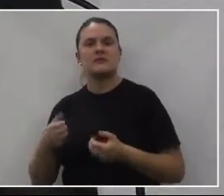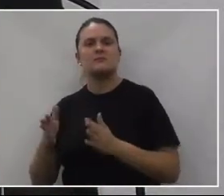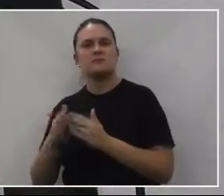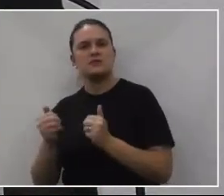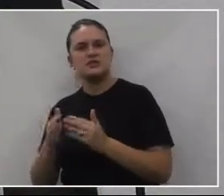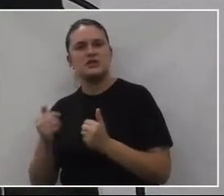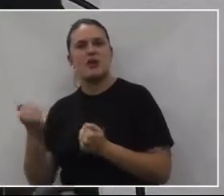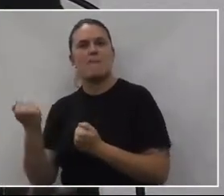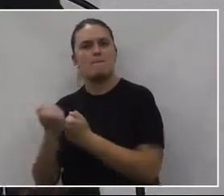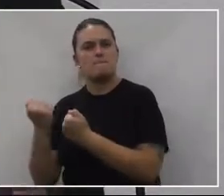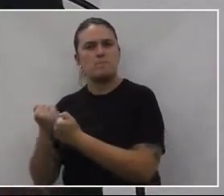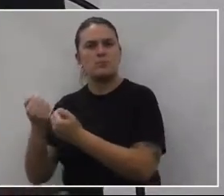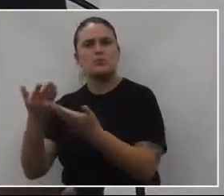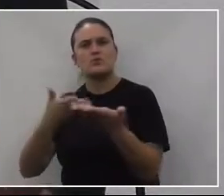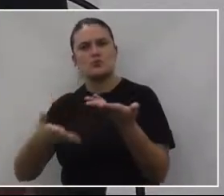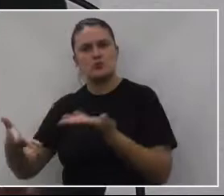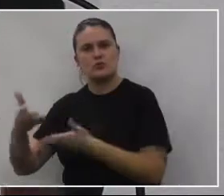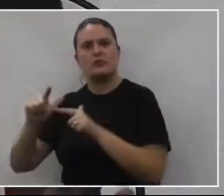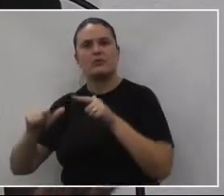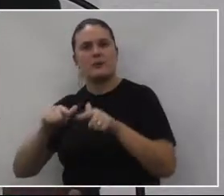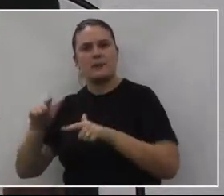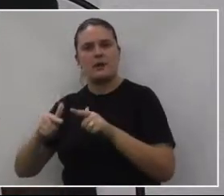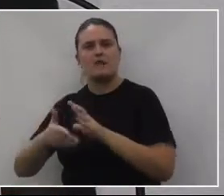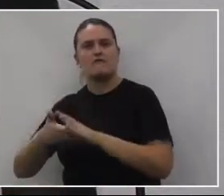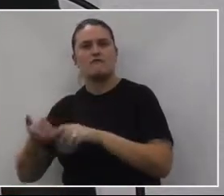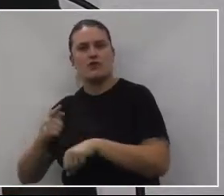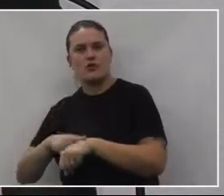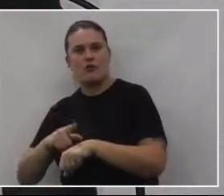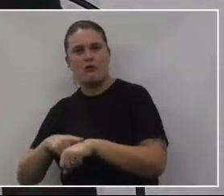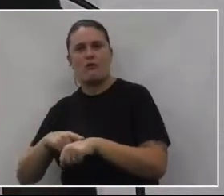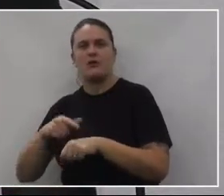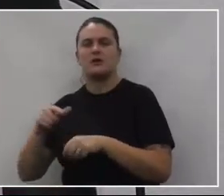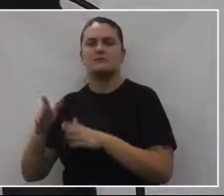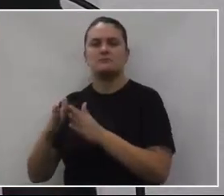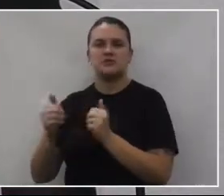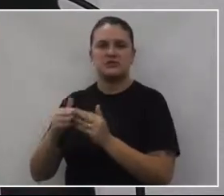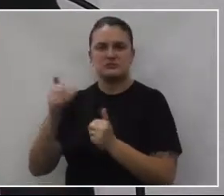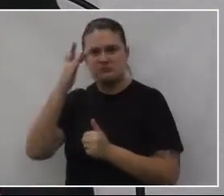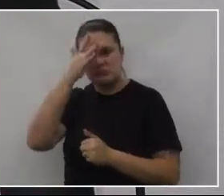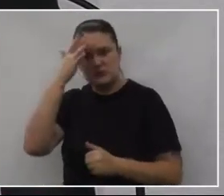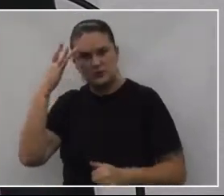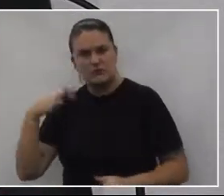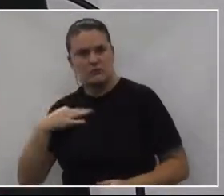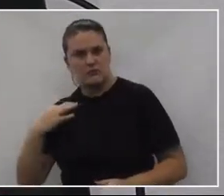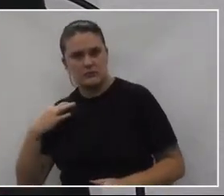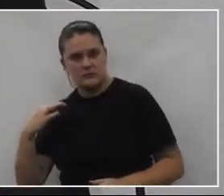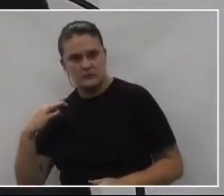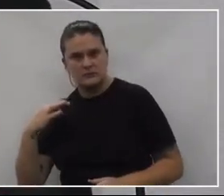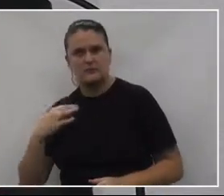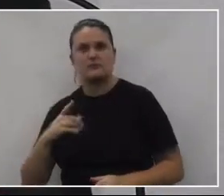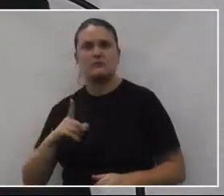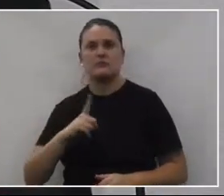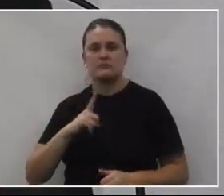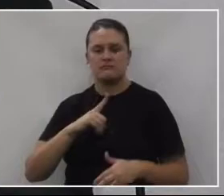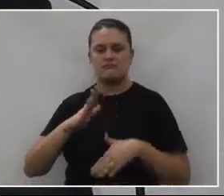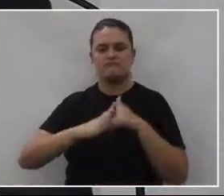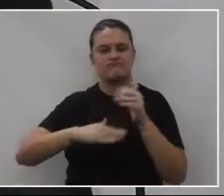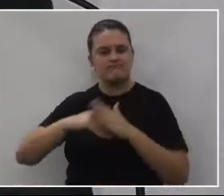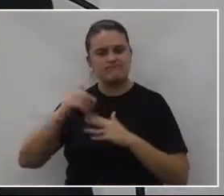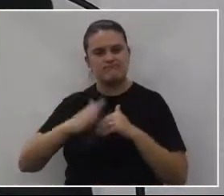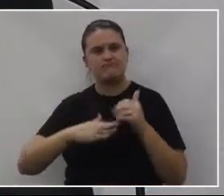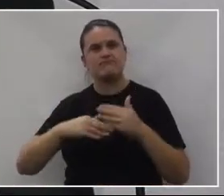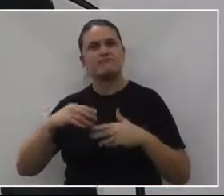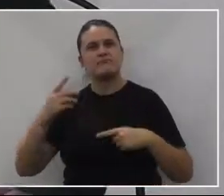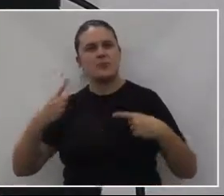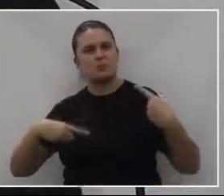parcerias, mas, acima de tudo, trabalhando fora do horário, puxando voluntários, mas, claro que tornando essas práticas política